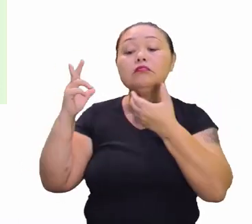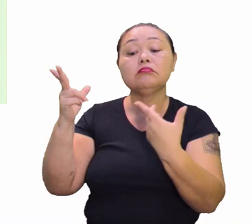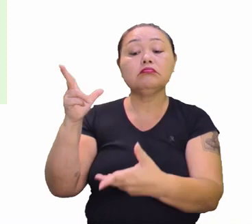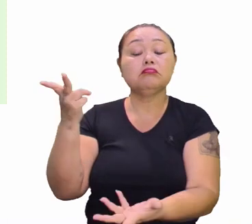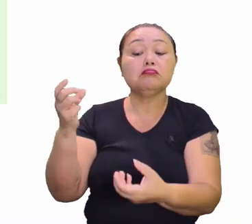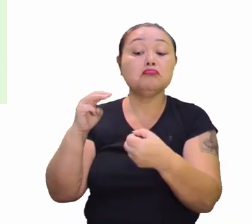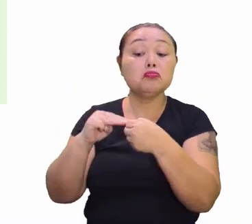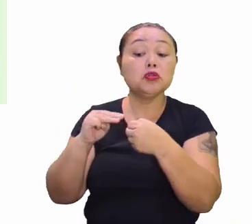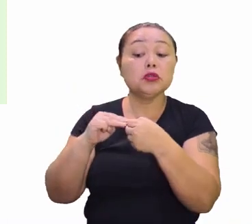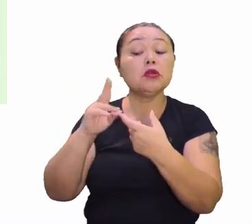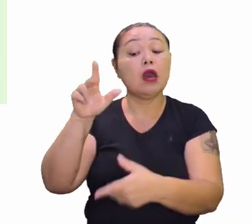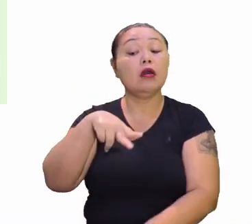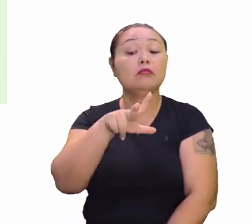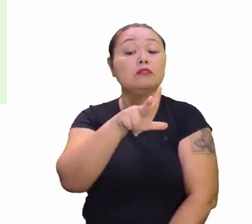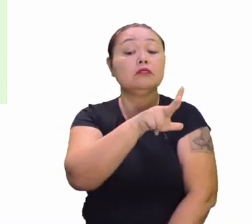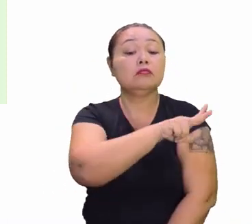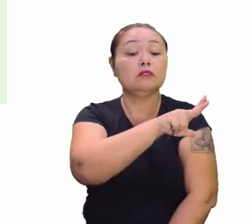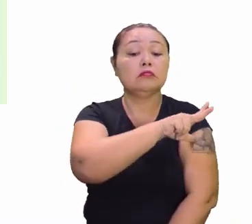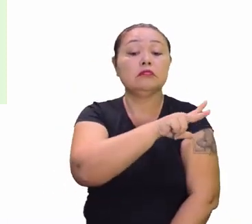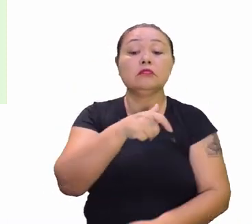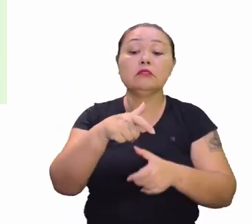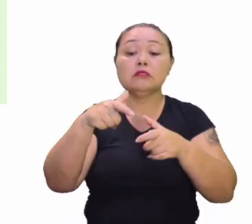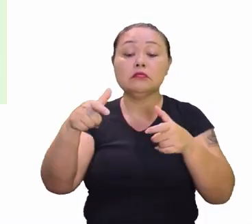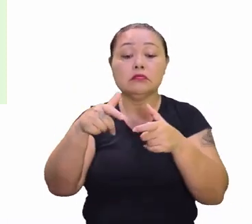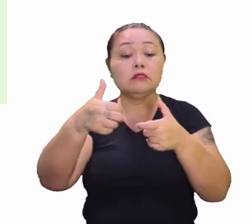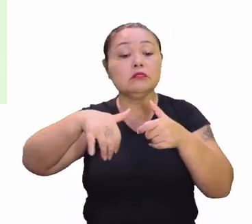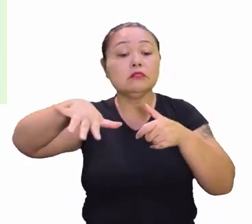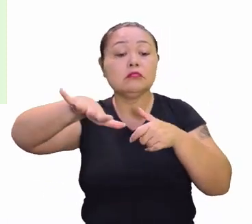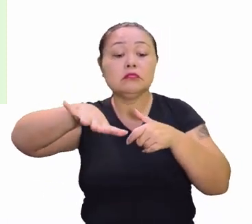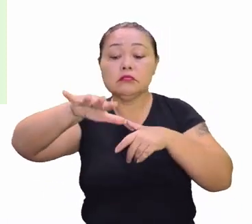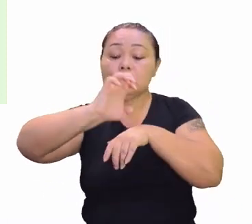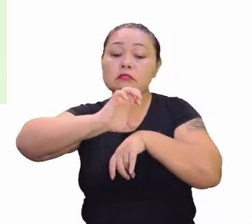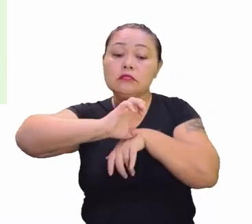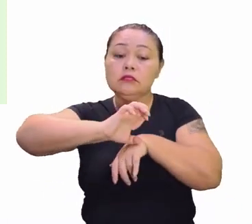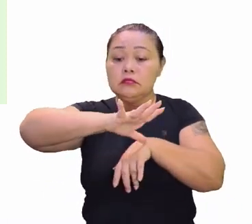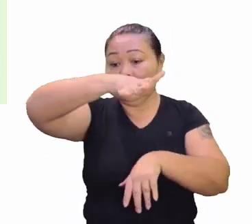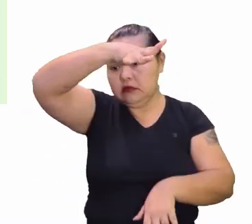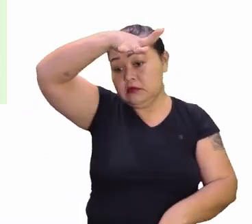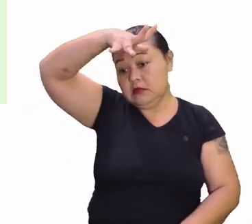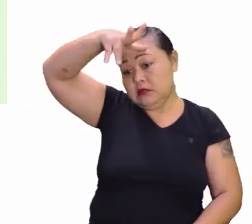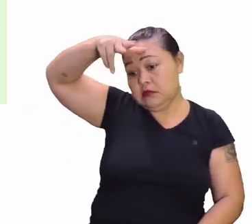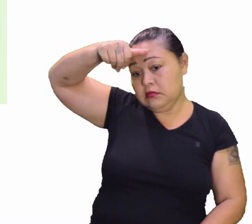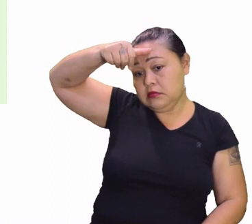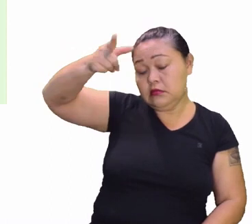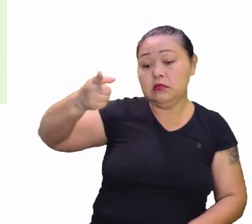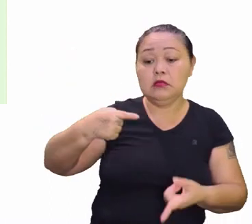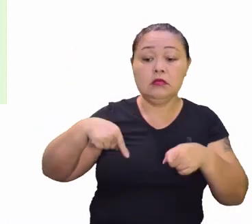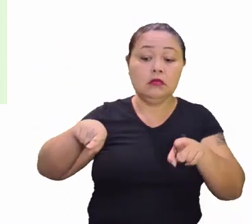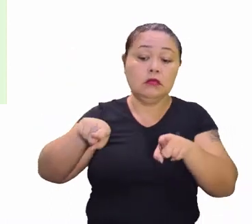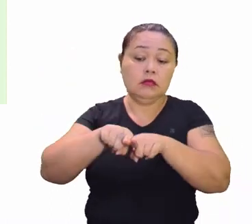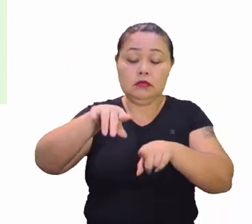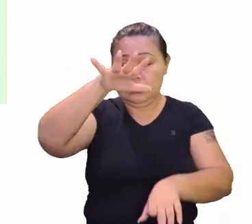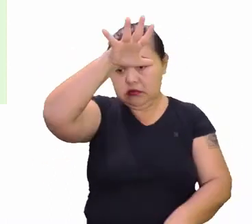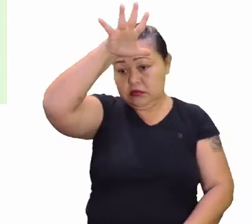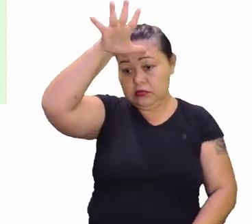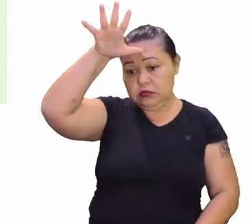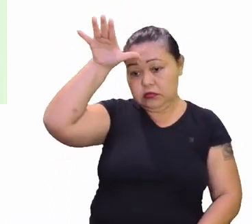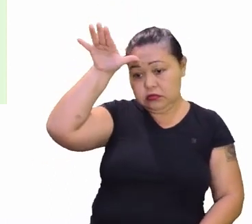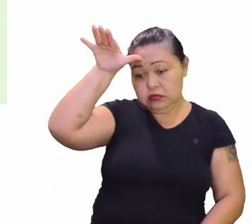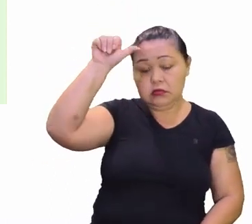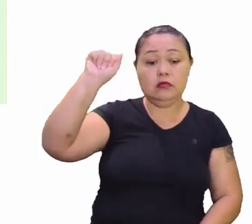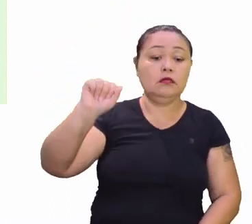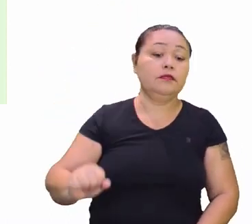Vilhena. Contudo, a sua maior parte situa-se no estado do Mato Grosso e